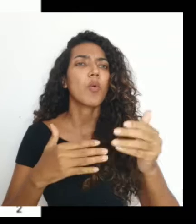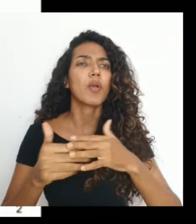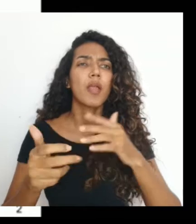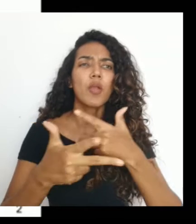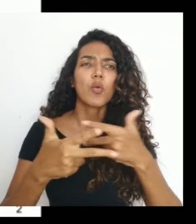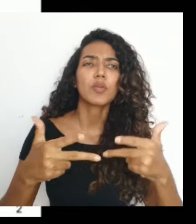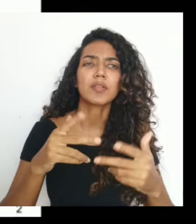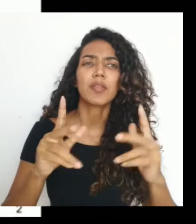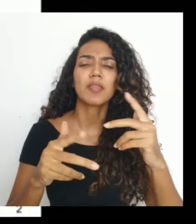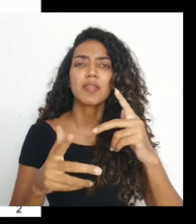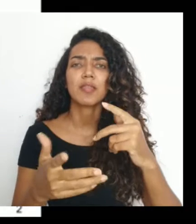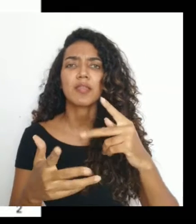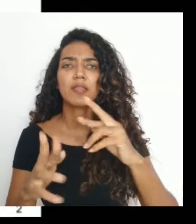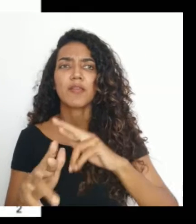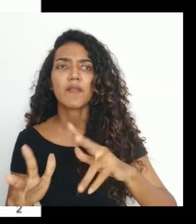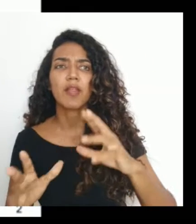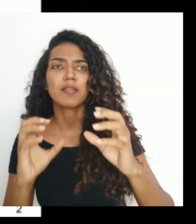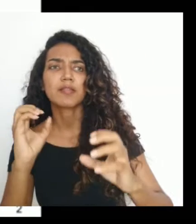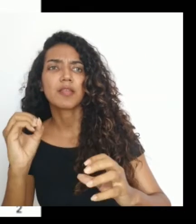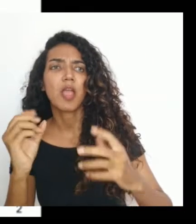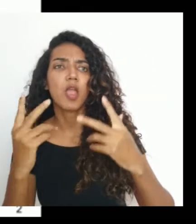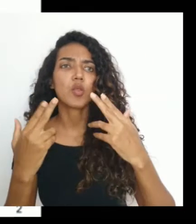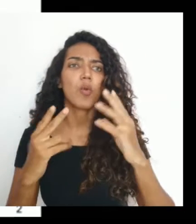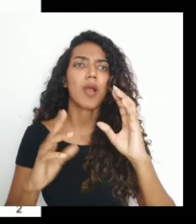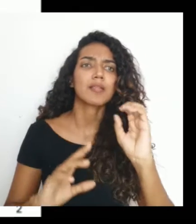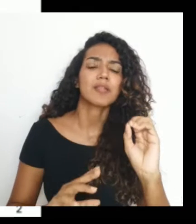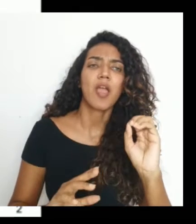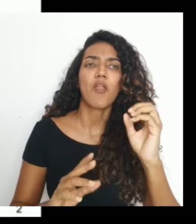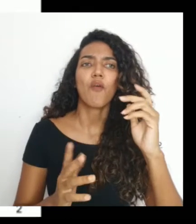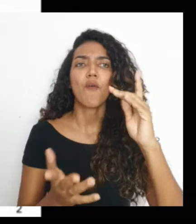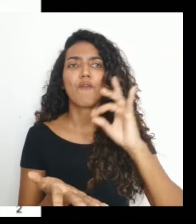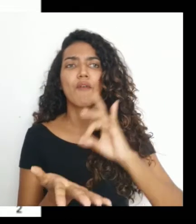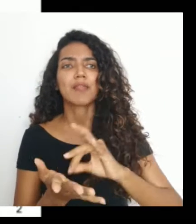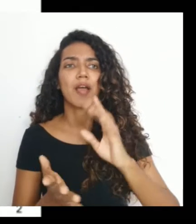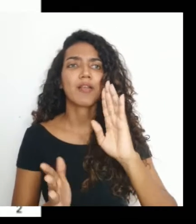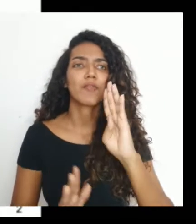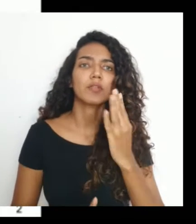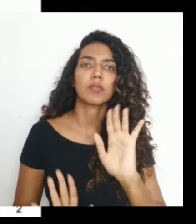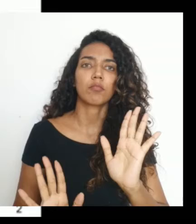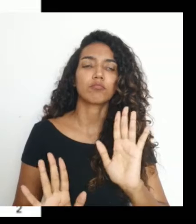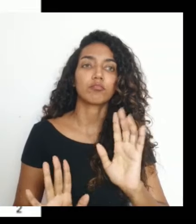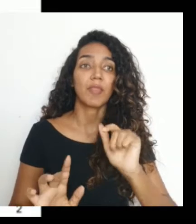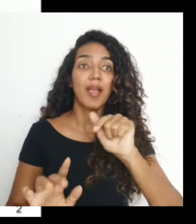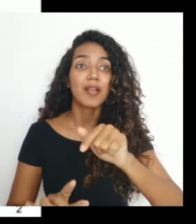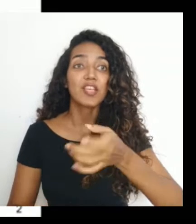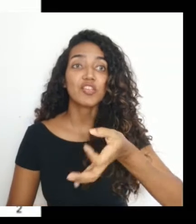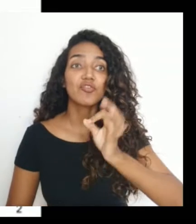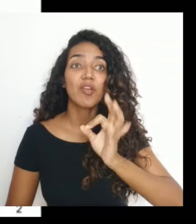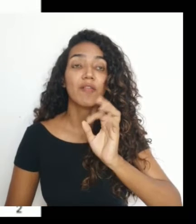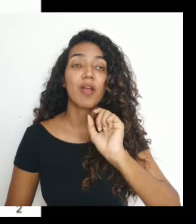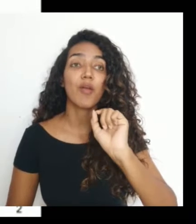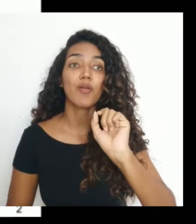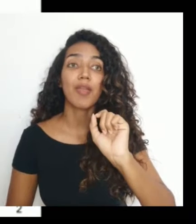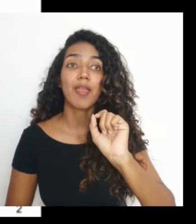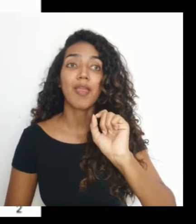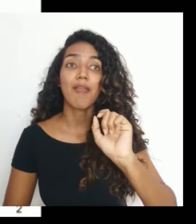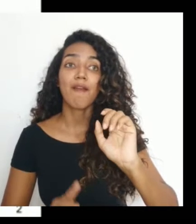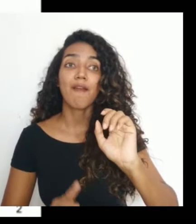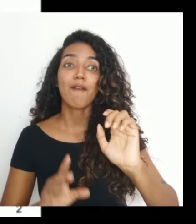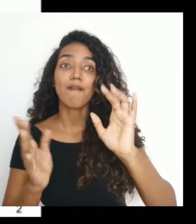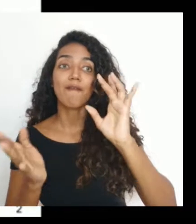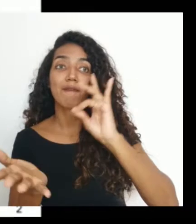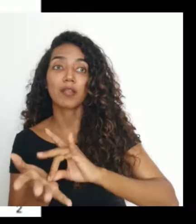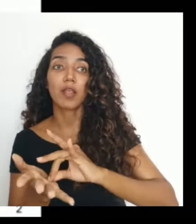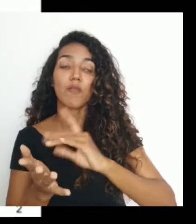diferente de 0 e igual a 0 vai ser verdadeiro ou falso. Não, Java é true ou false, não é numérico o tipo. Dos tipos numéricos eu divido em 2